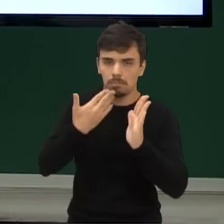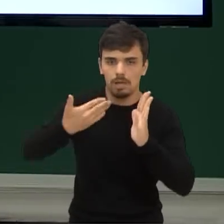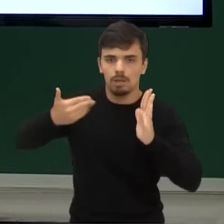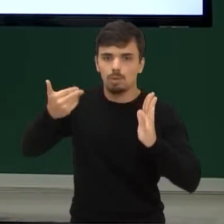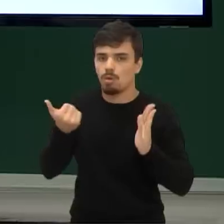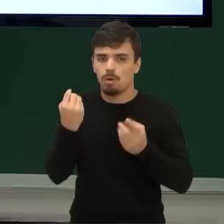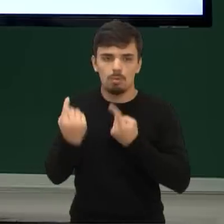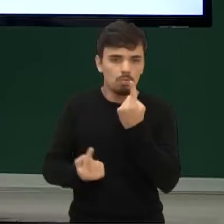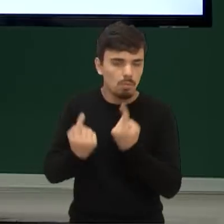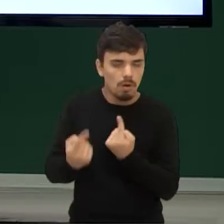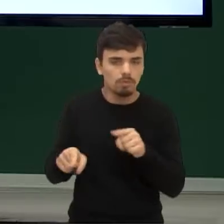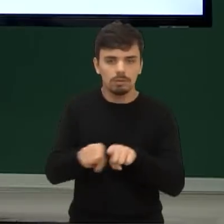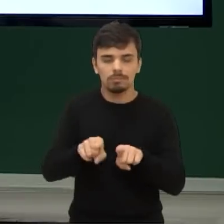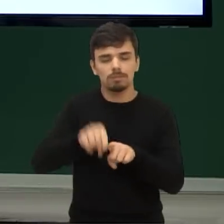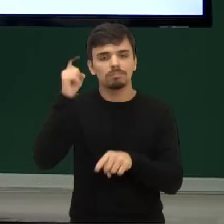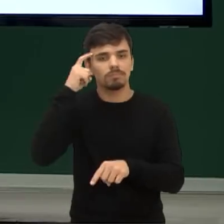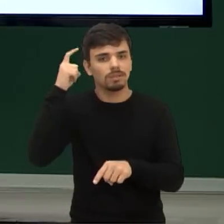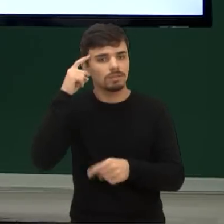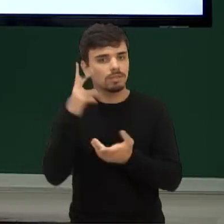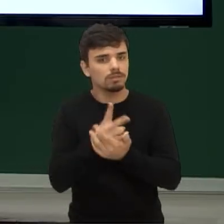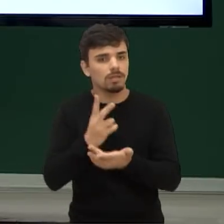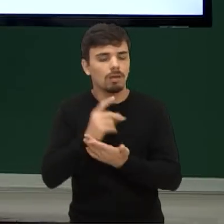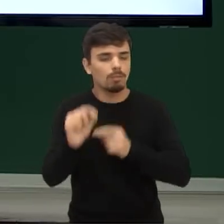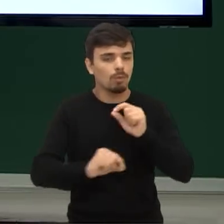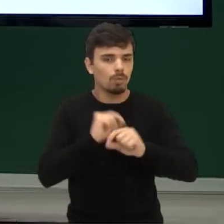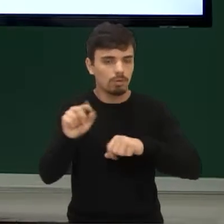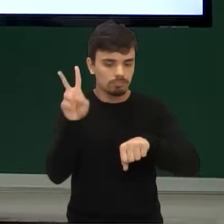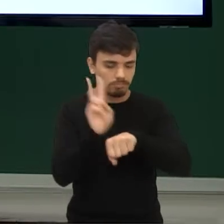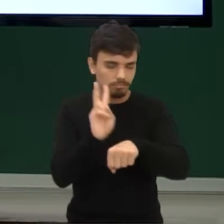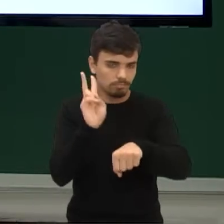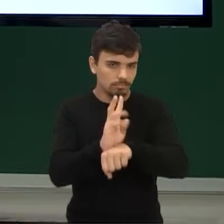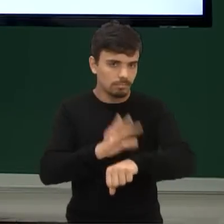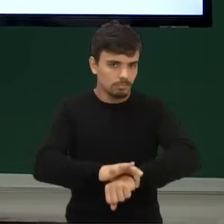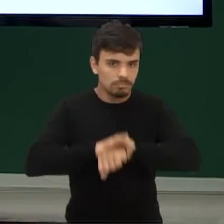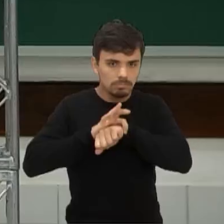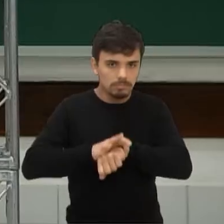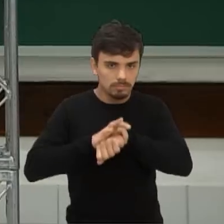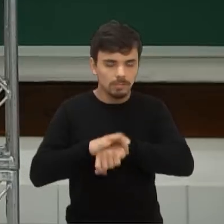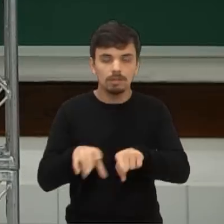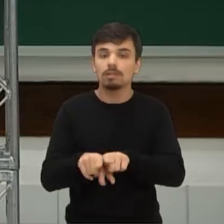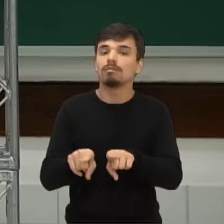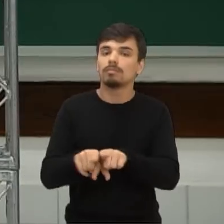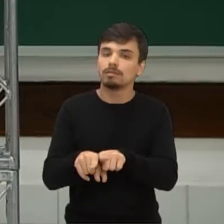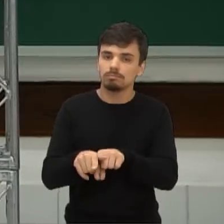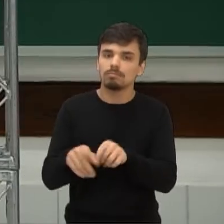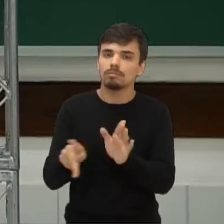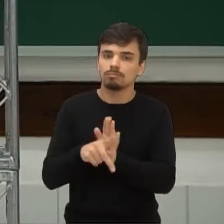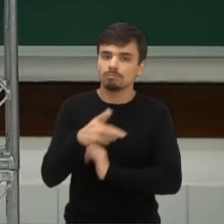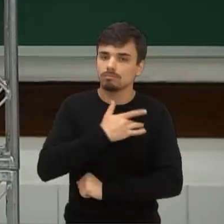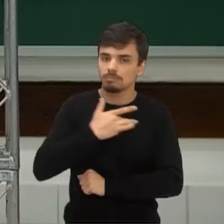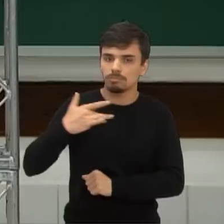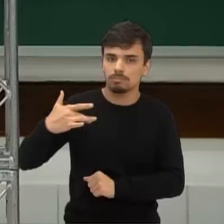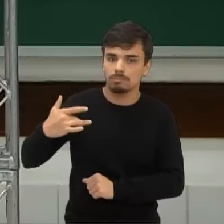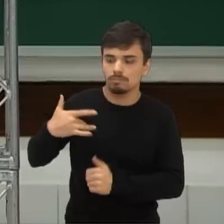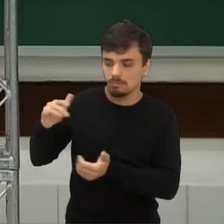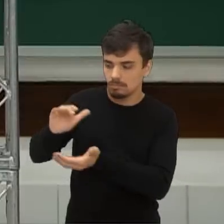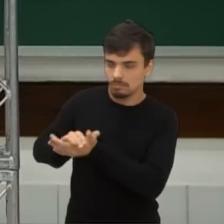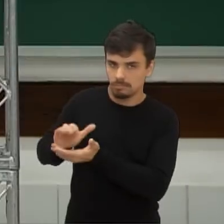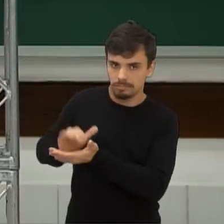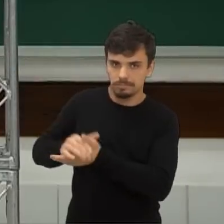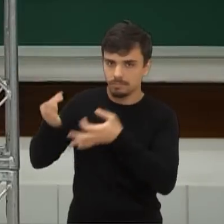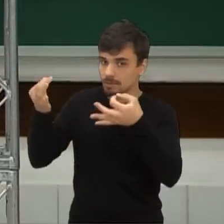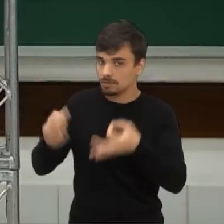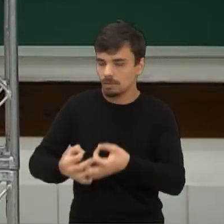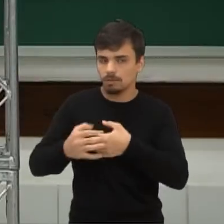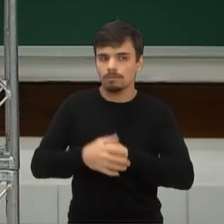E sempre pensar na prevenção, na segurança e na questão da saúde do casal,